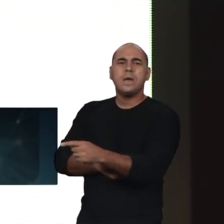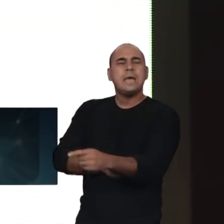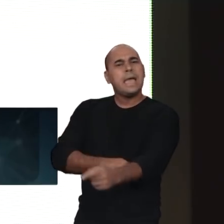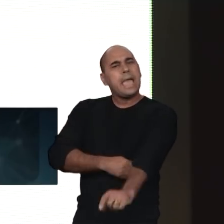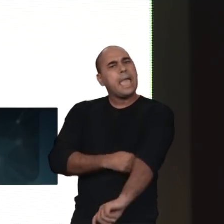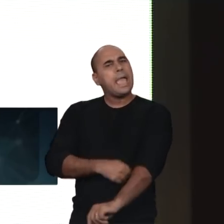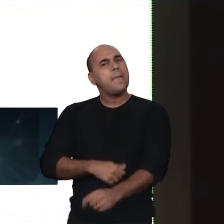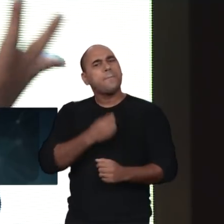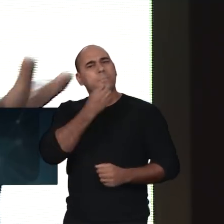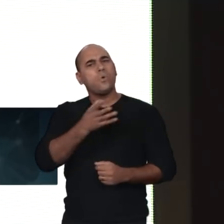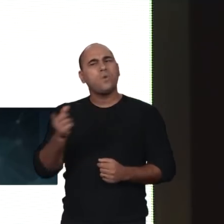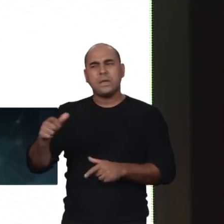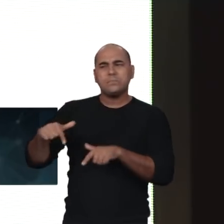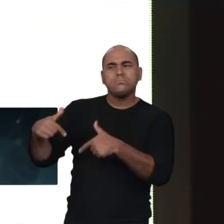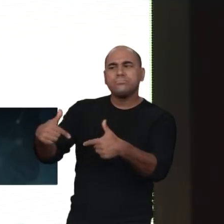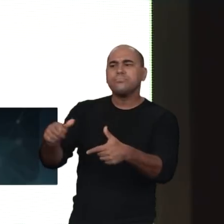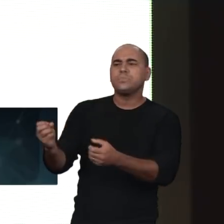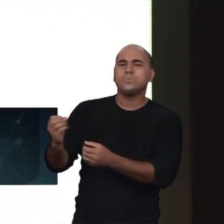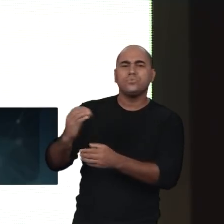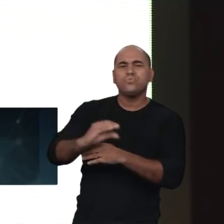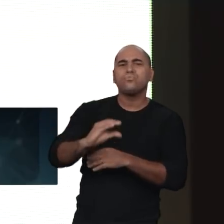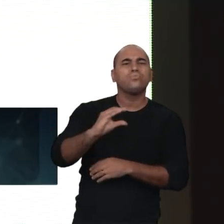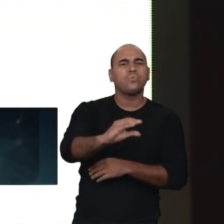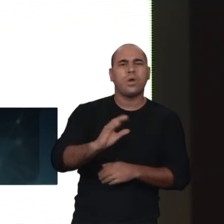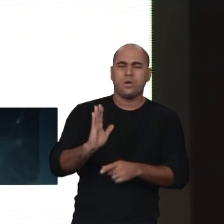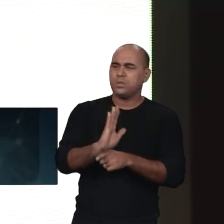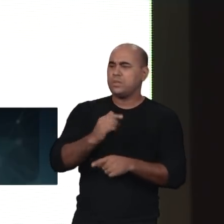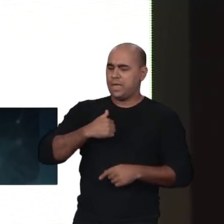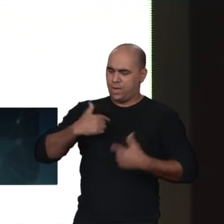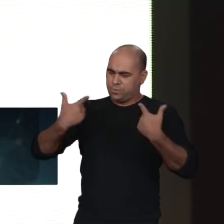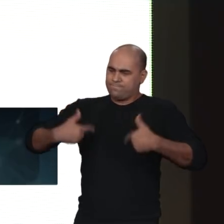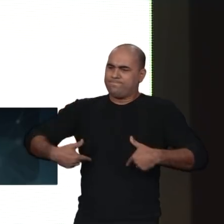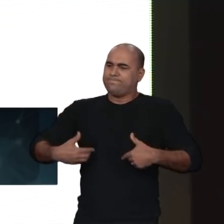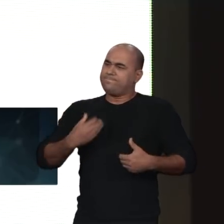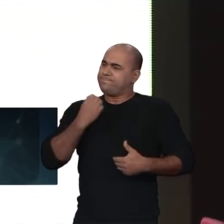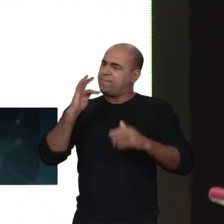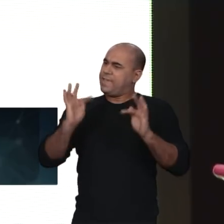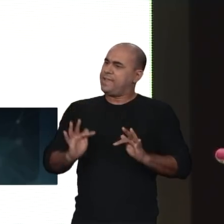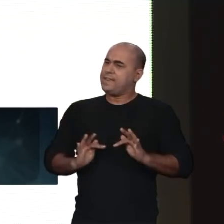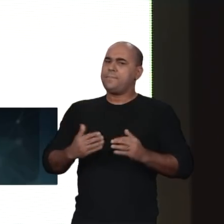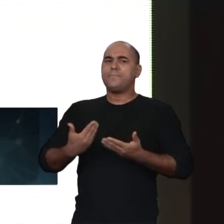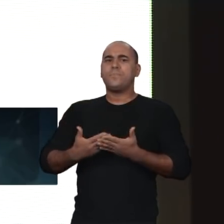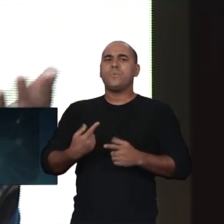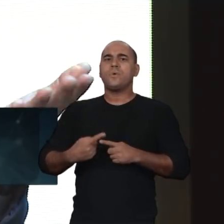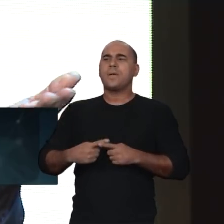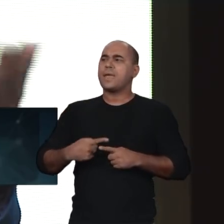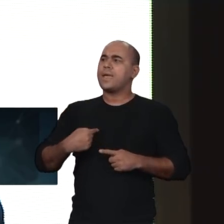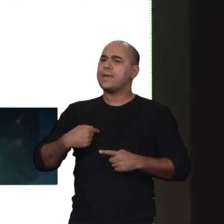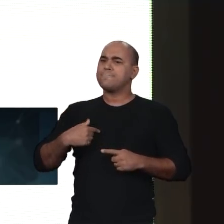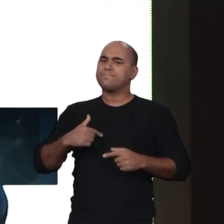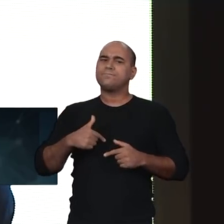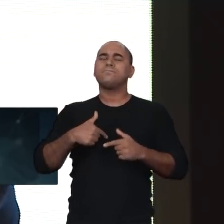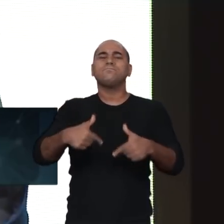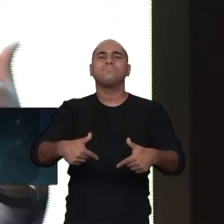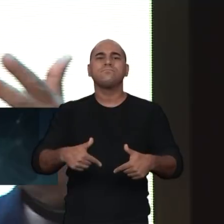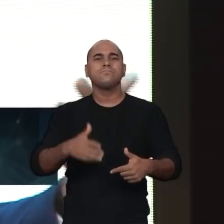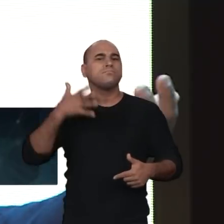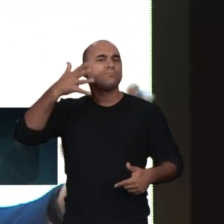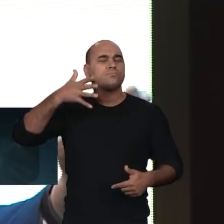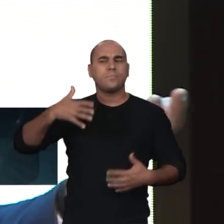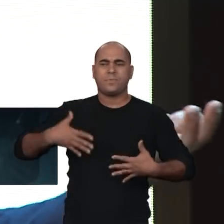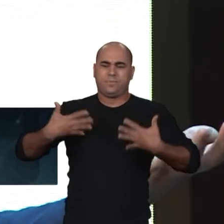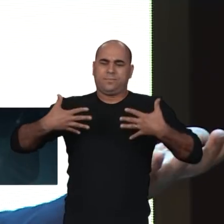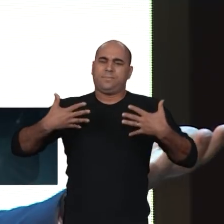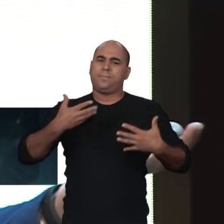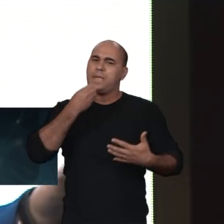que eu puder, não somente eu, mas todos os apresentadores aqui da TV Novo Tempo. Eu fico feliz, estamos atingindo várias pessoas. Aliás, eu gostaria hoje de